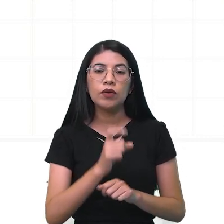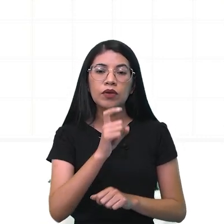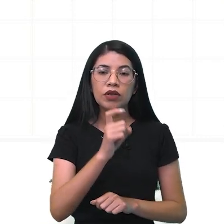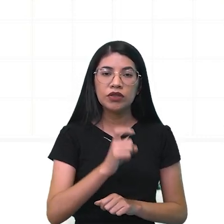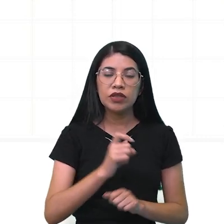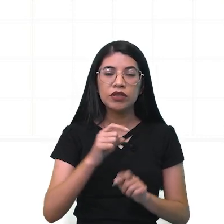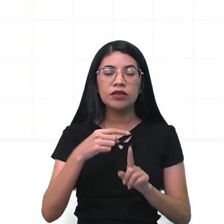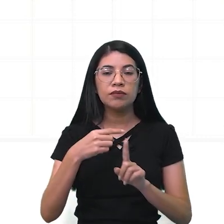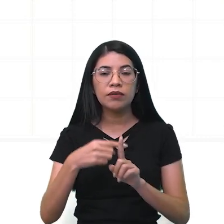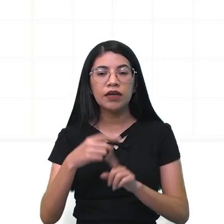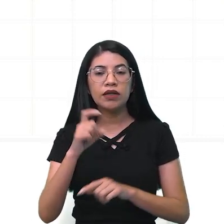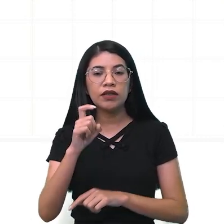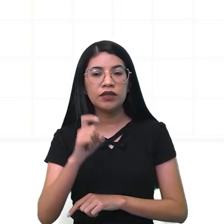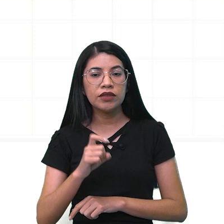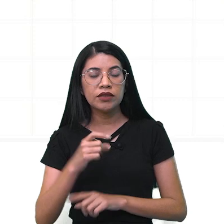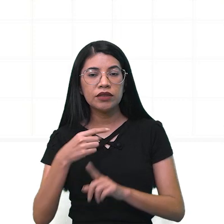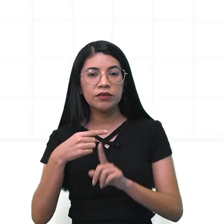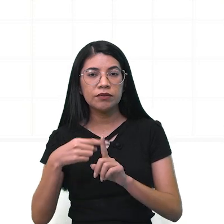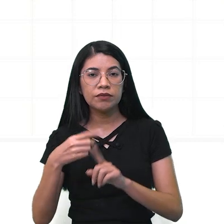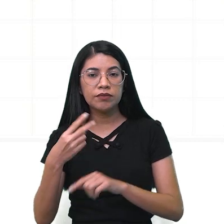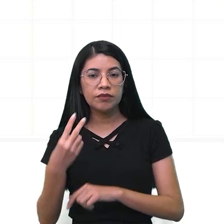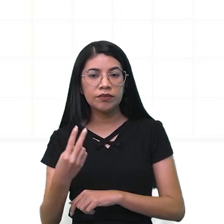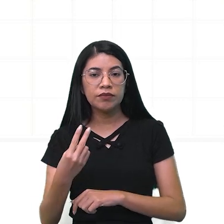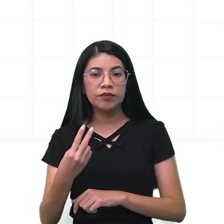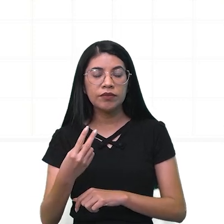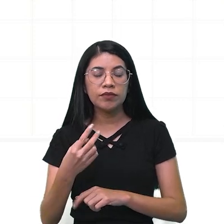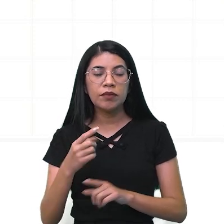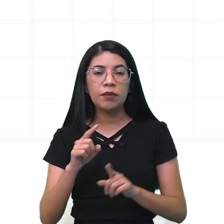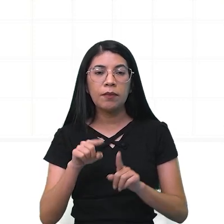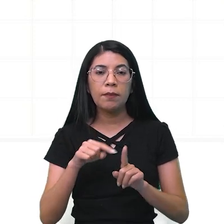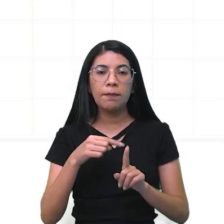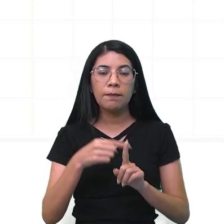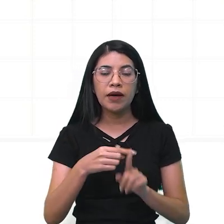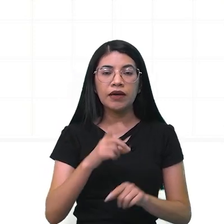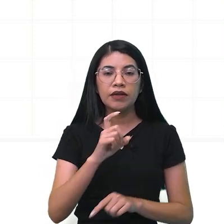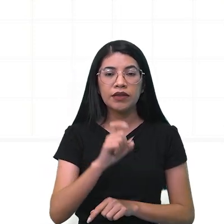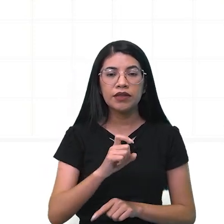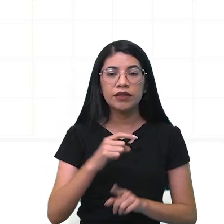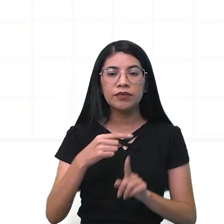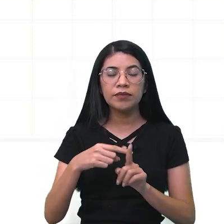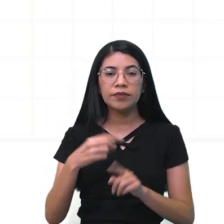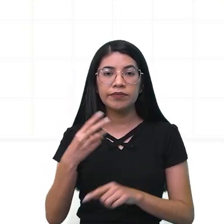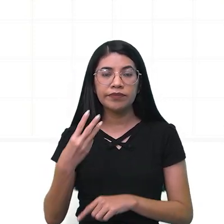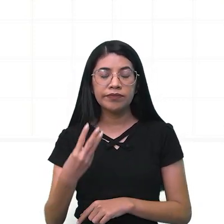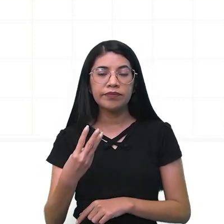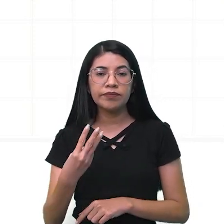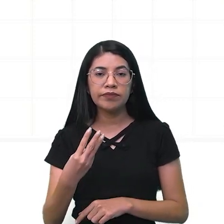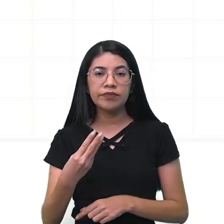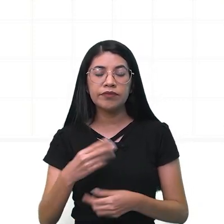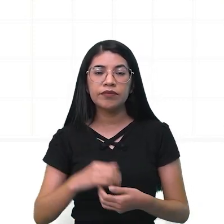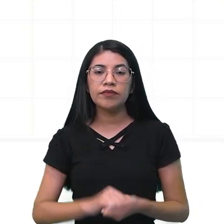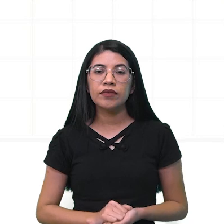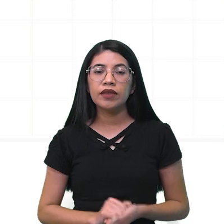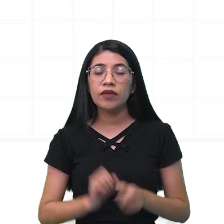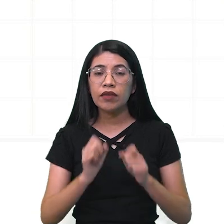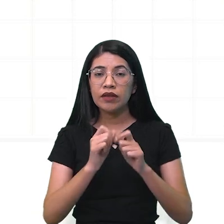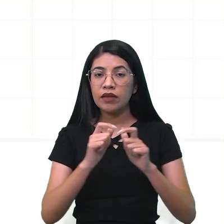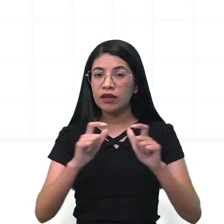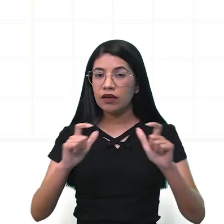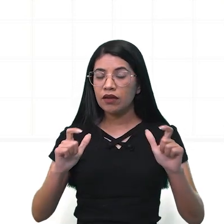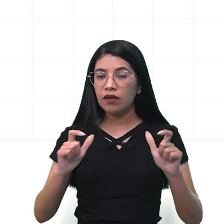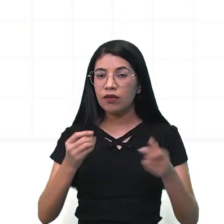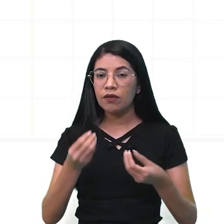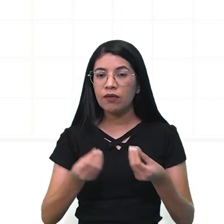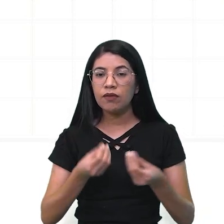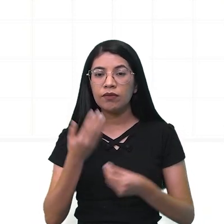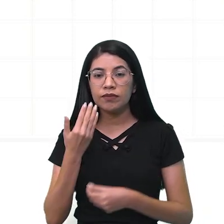mais 2 com x mais 3. Ou seja, nós teremos uma expressão algébrica desse